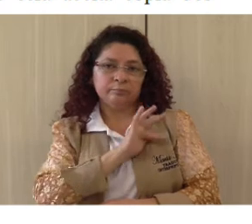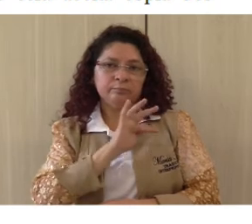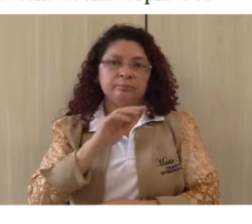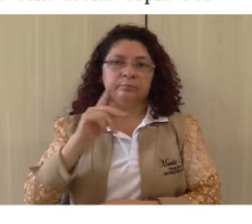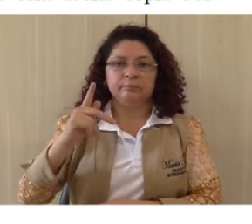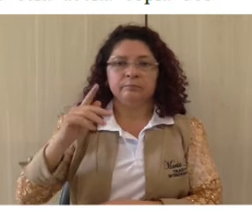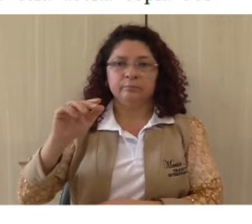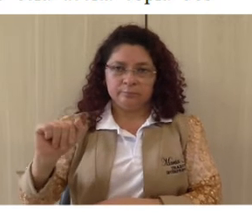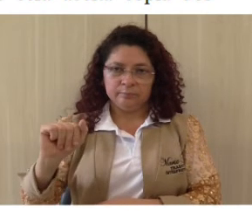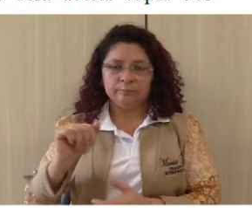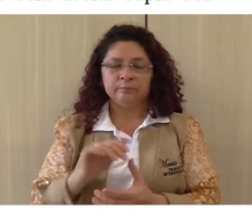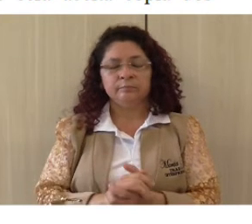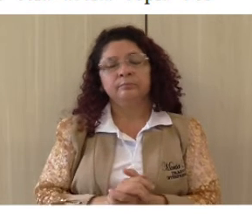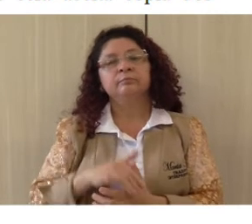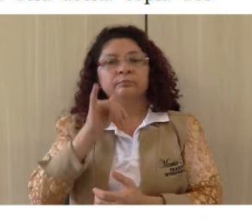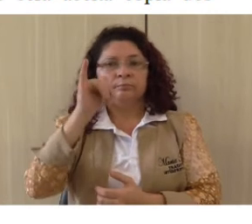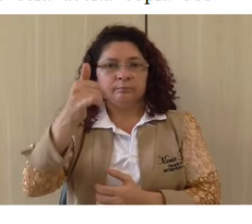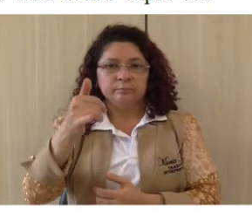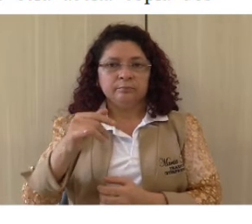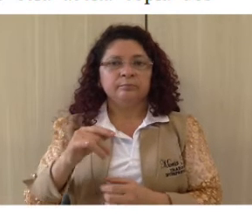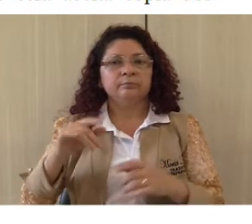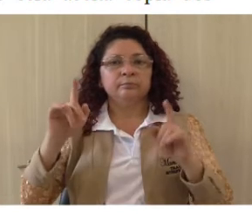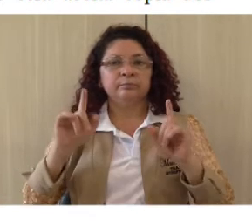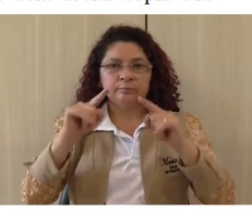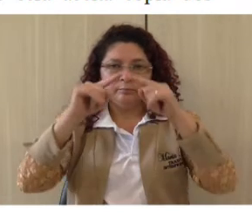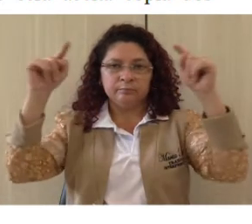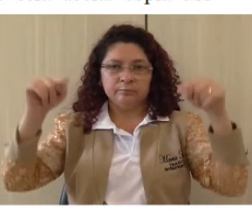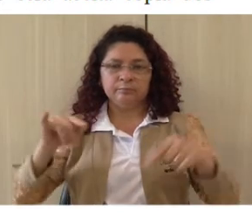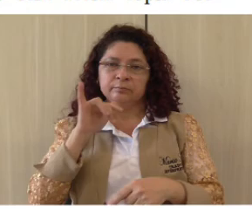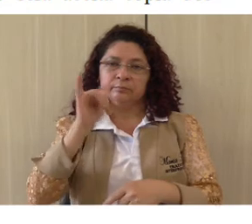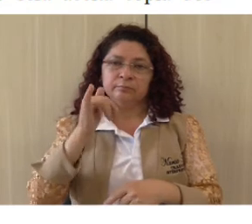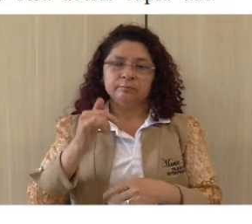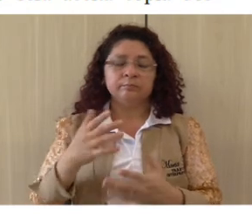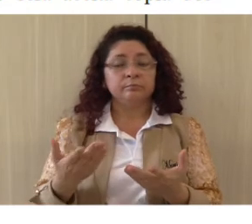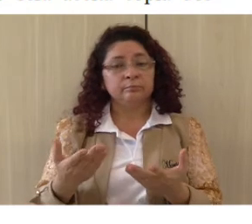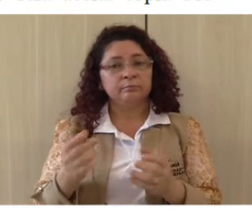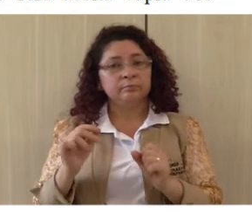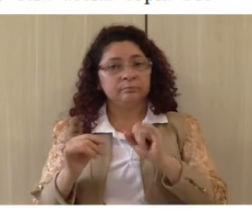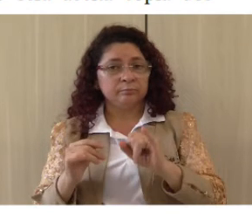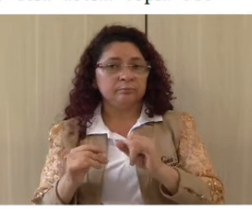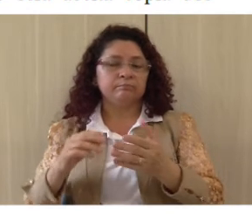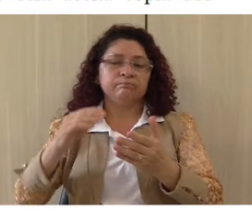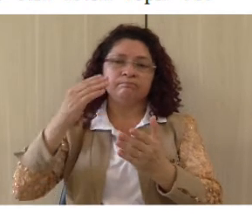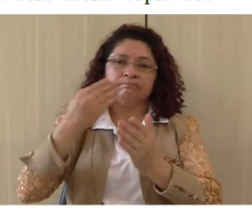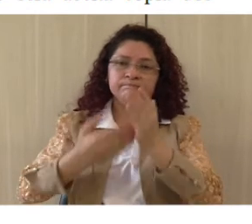http://www.procel.ifpa.edu.br e nos quadros de avisos do IFPA Campus Bragança, implicará automaticamente na eliminação do candidato deste